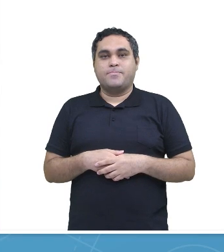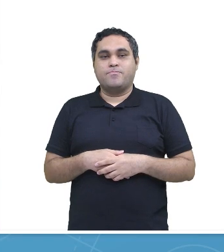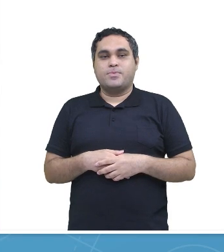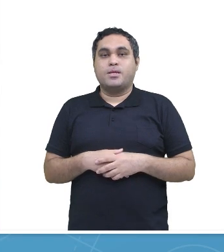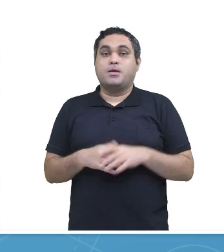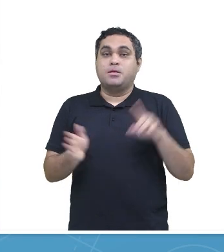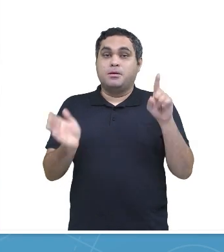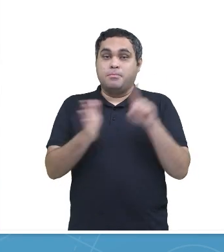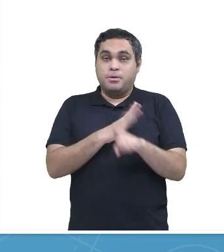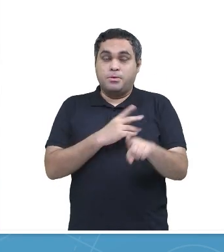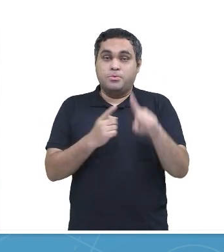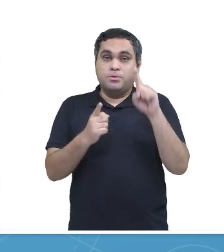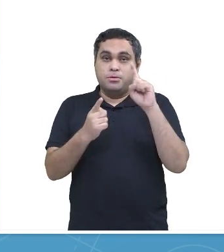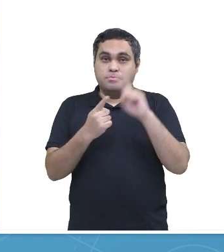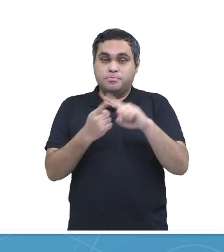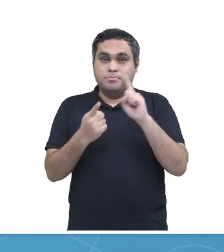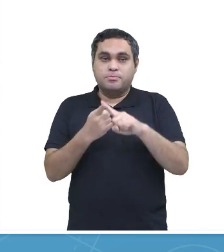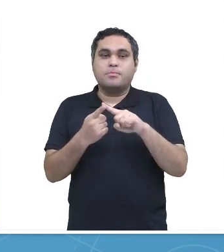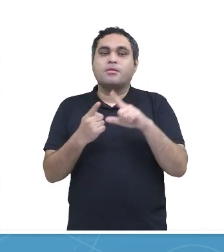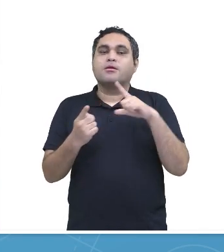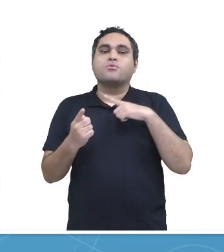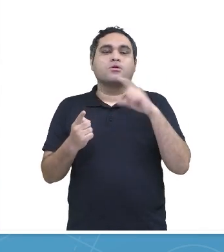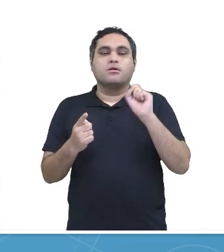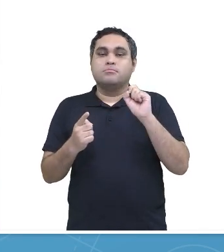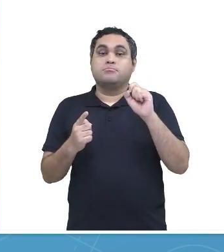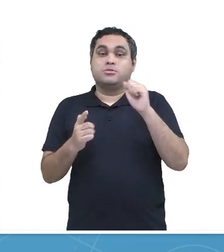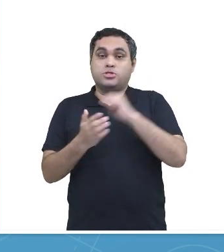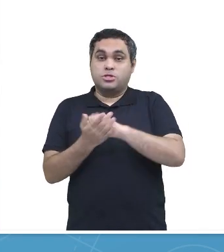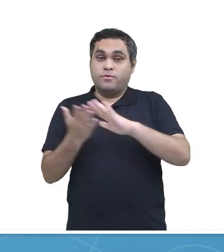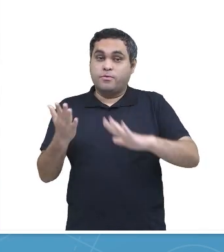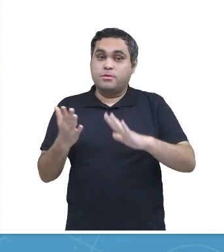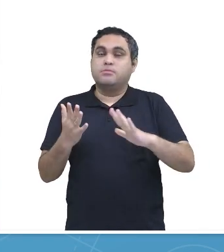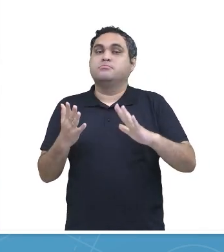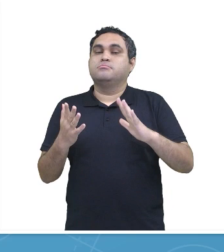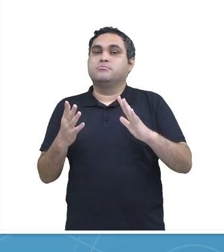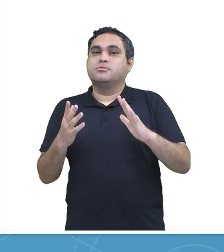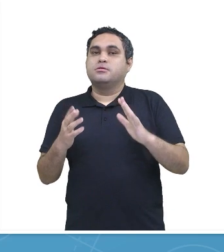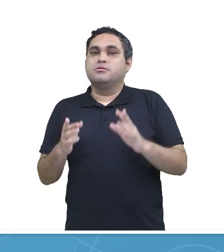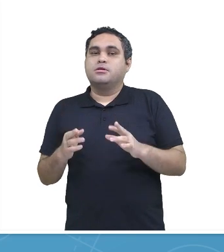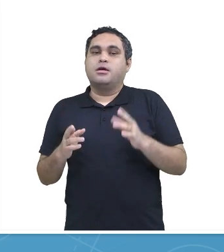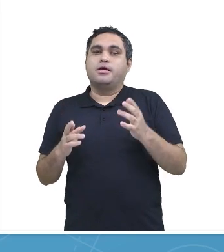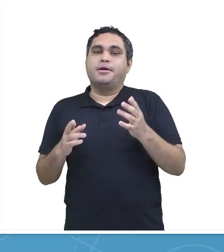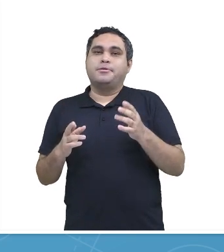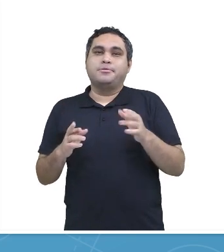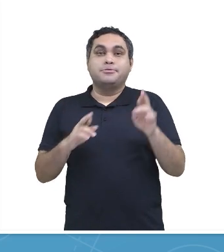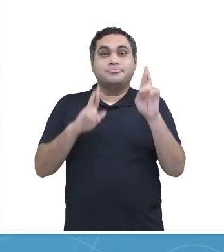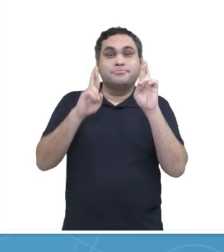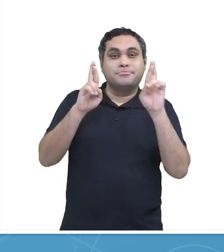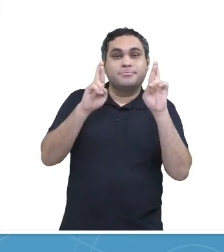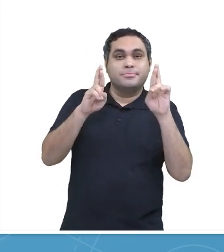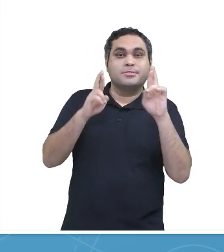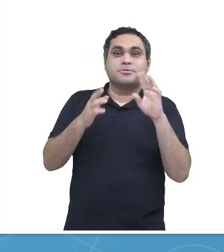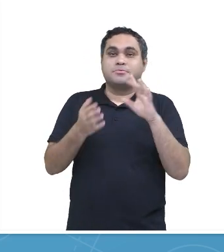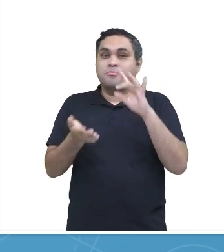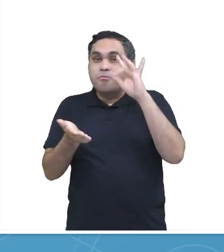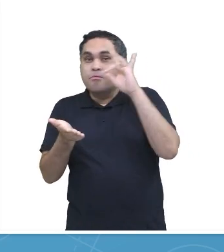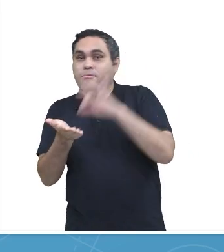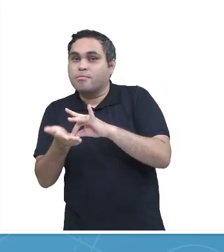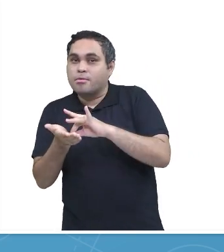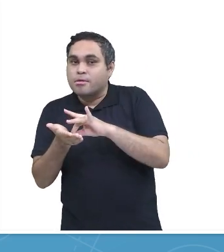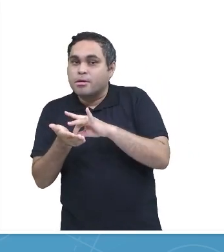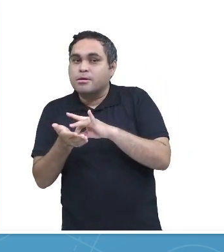Na questão 1, nós temos o seguinte: nesta atividade, iremos trabalhar expectativa e realidade. Para entender